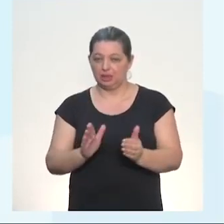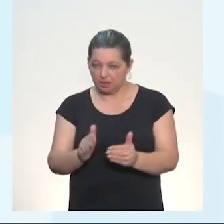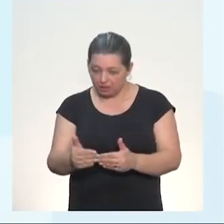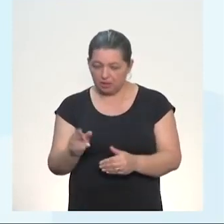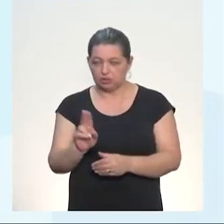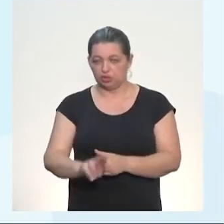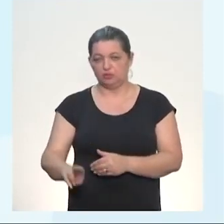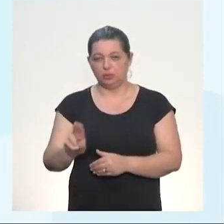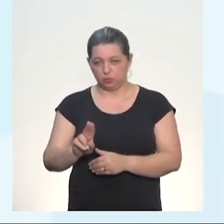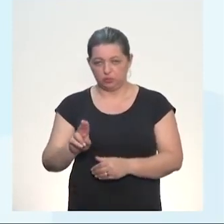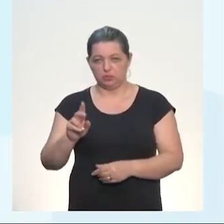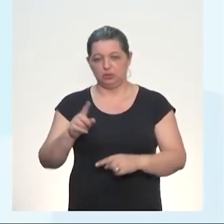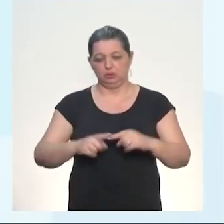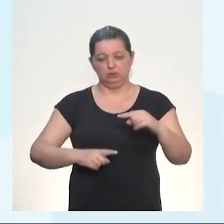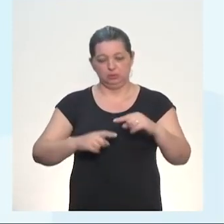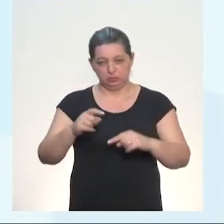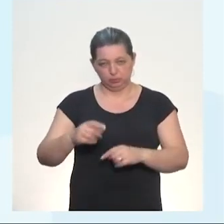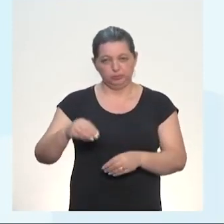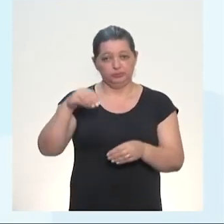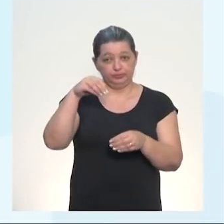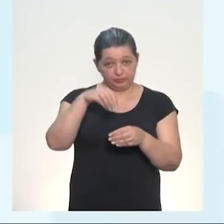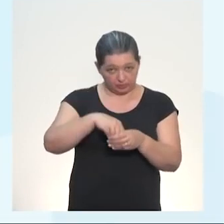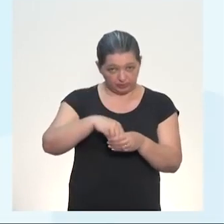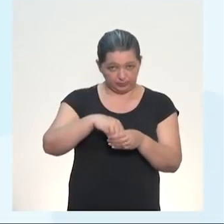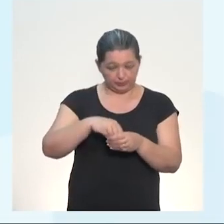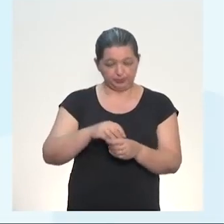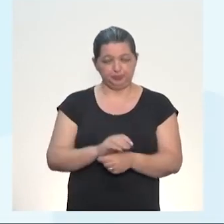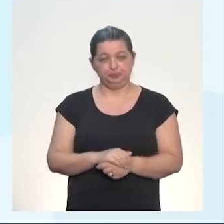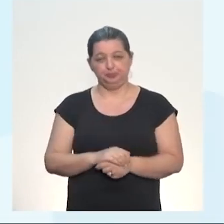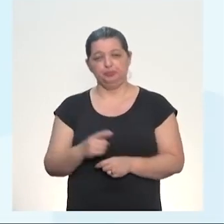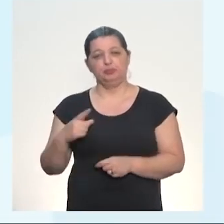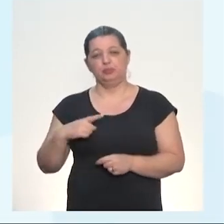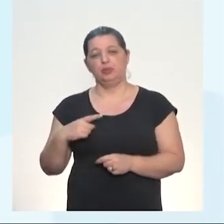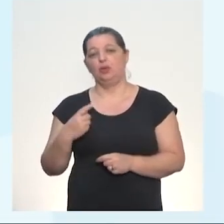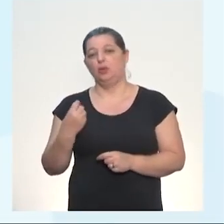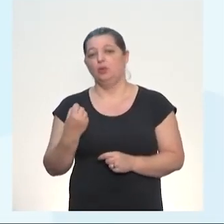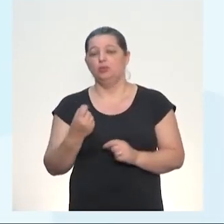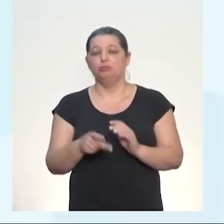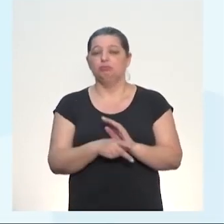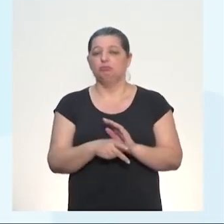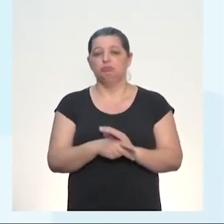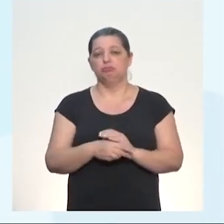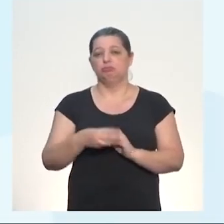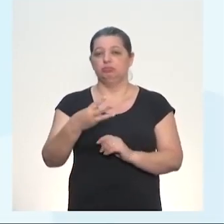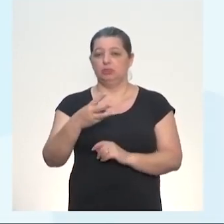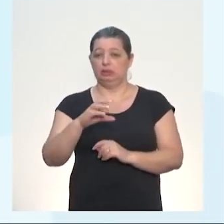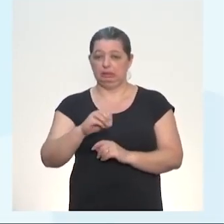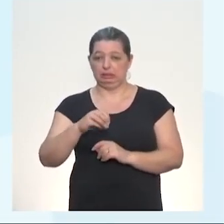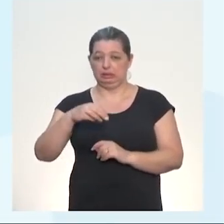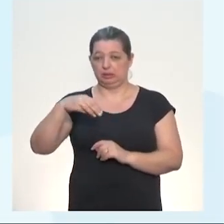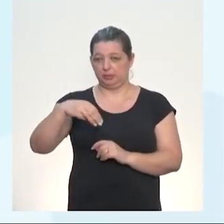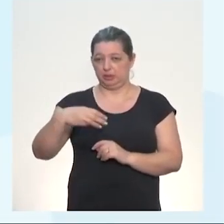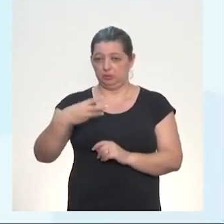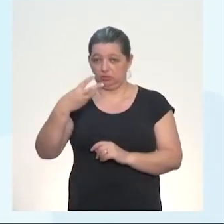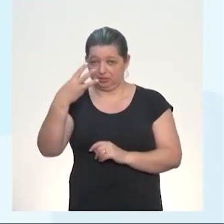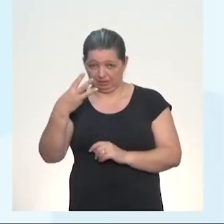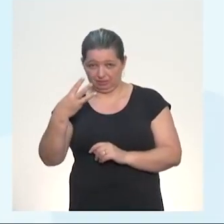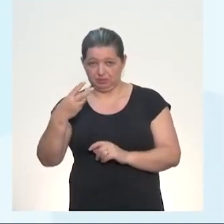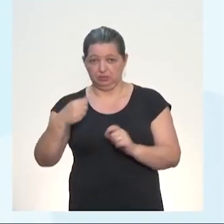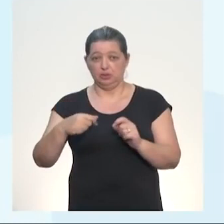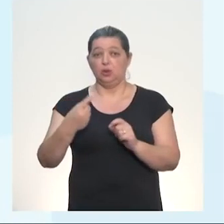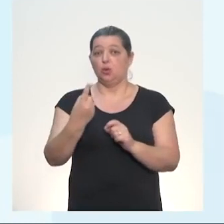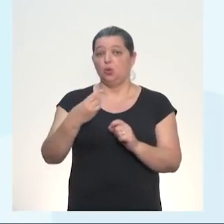os utensílios da mudança serão guardados, é de 1 metro cúbico. Então, 30 e 1. Ah, tá bom. Determine a